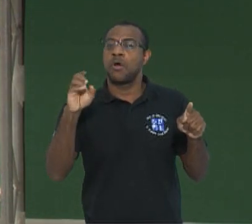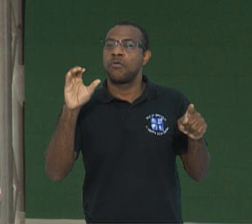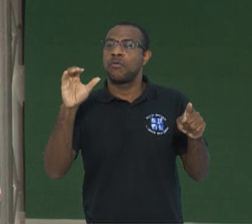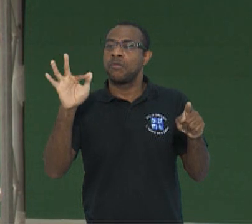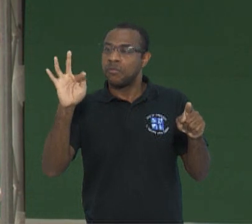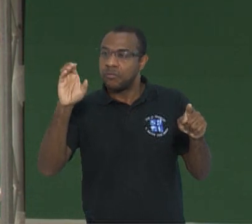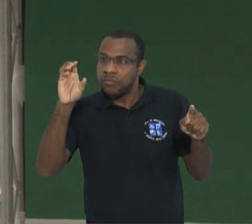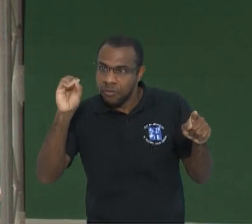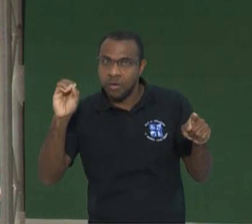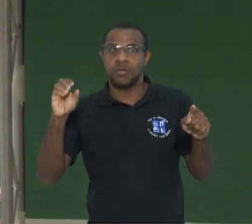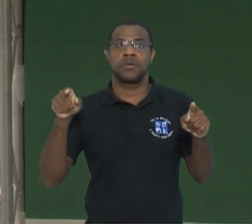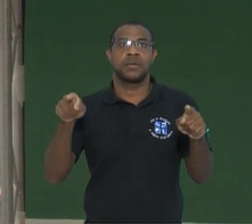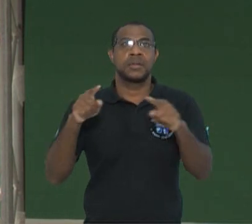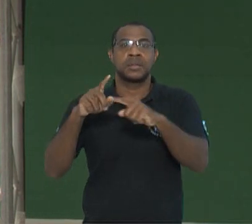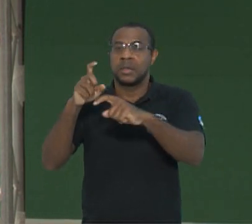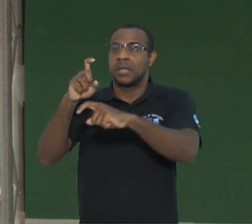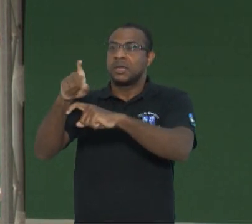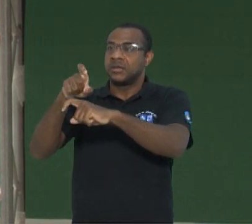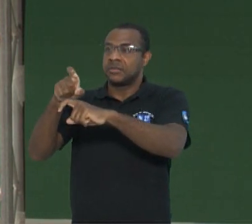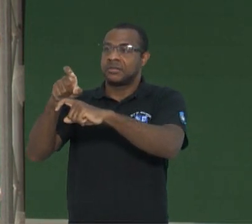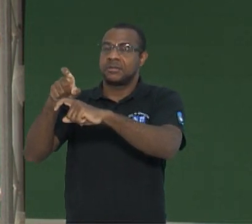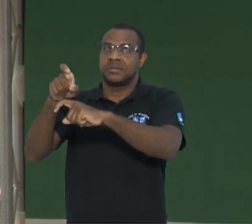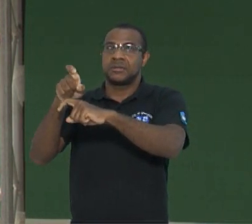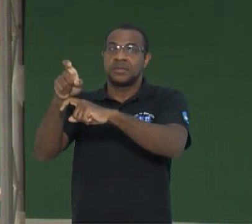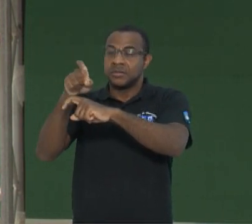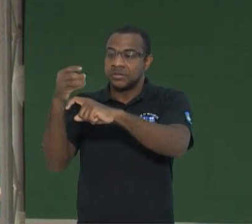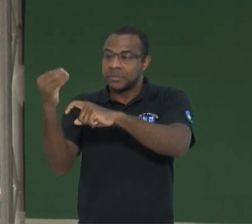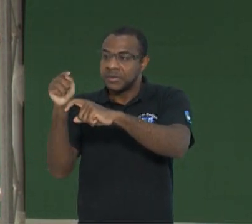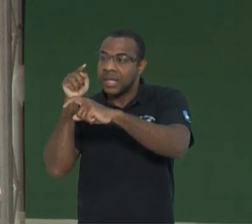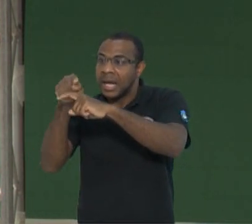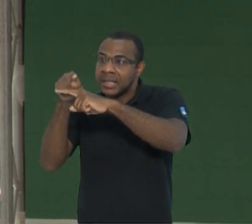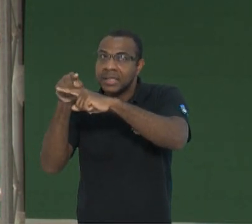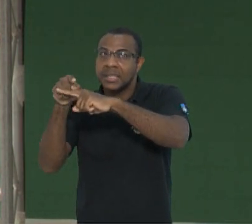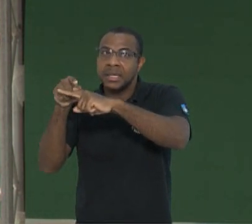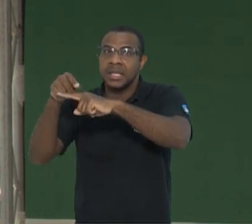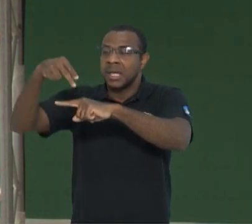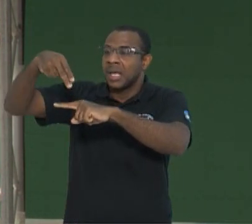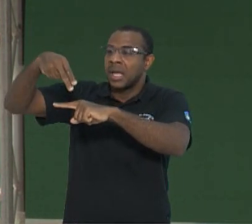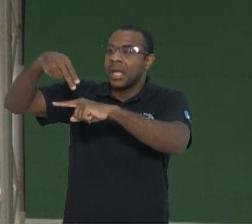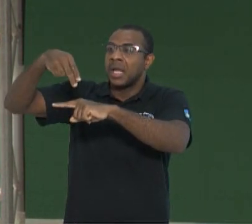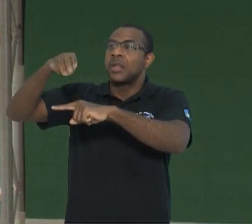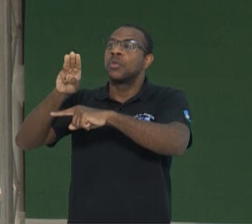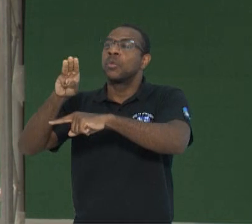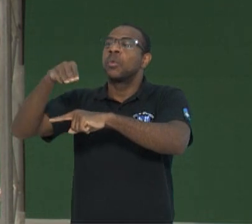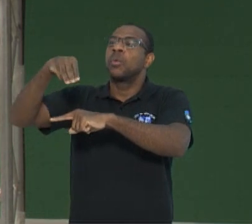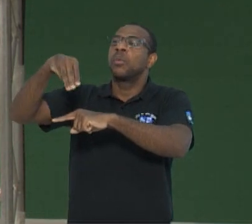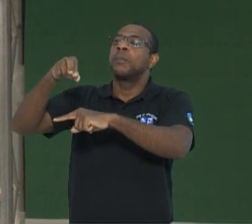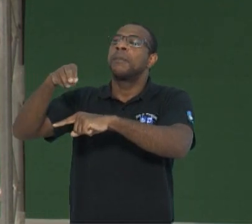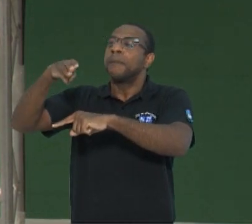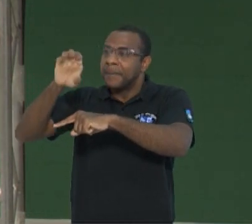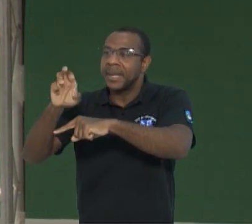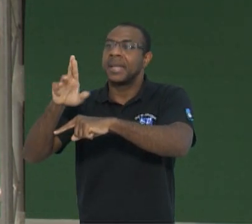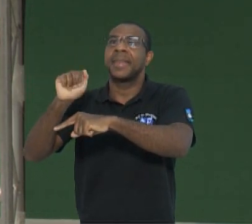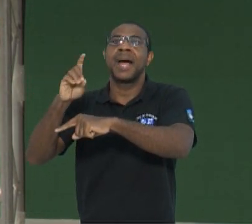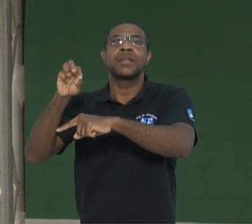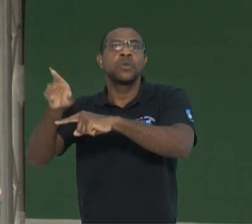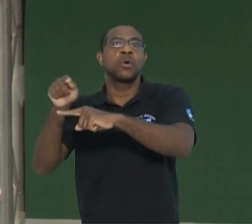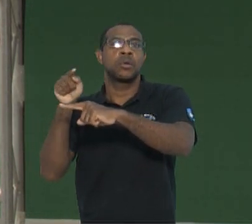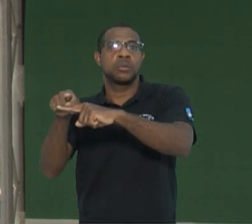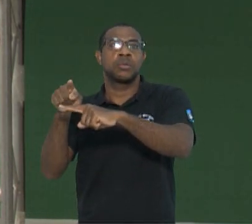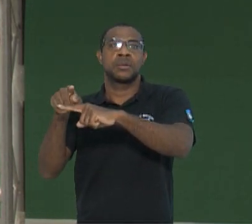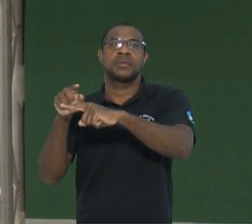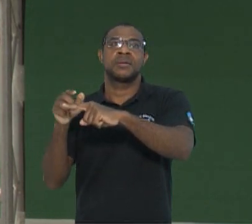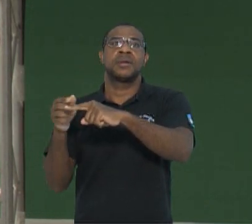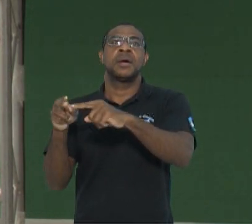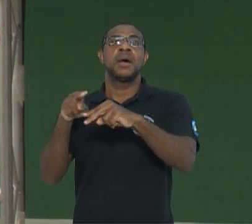aqui que o x esteja no numerador, tá? Então, aqui sempre o primeiro elemento vai ser o a², por isso que os focos estão